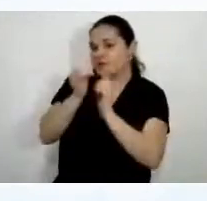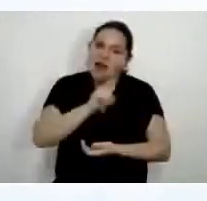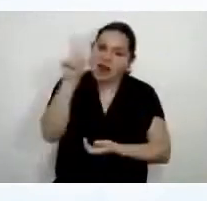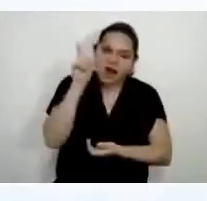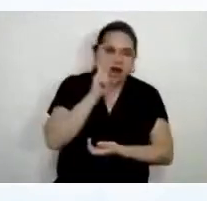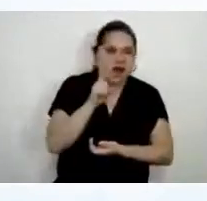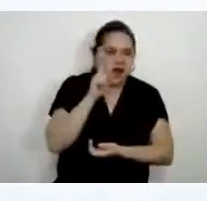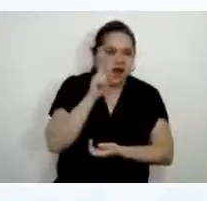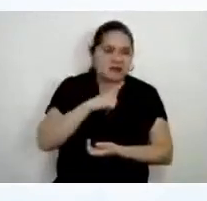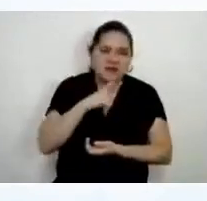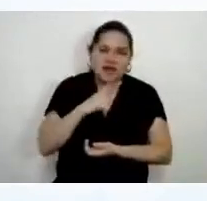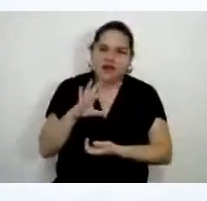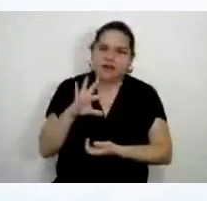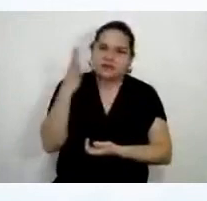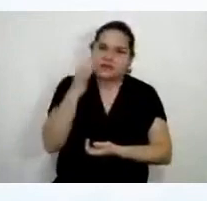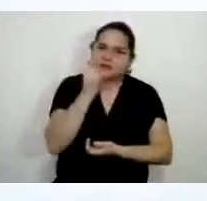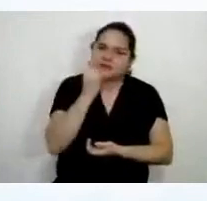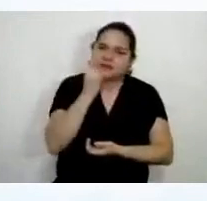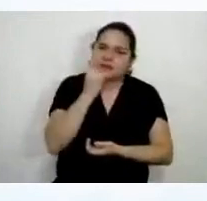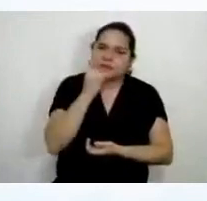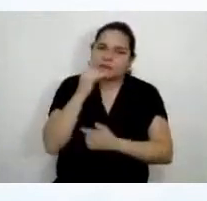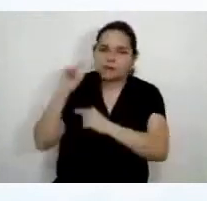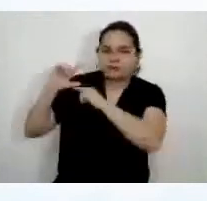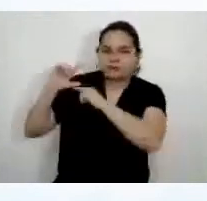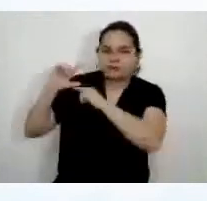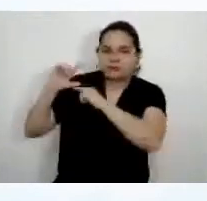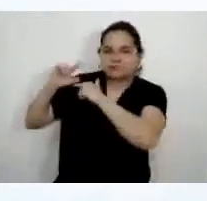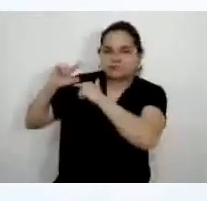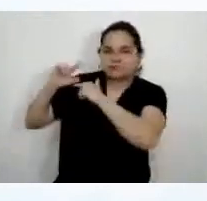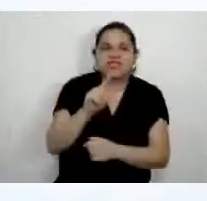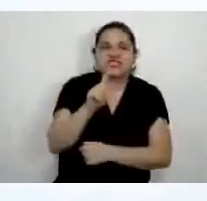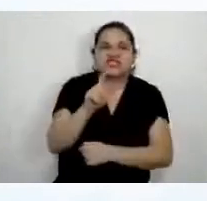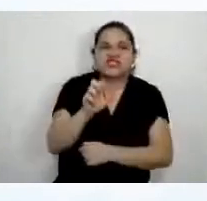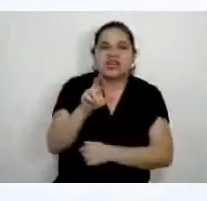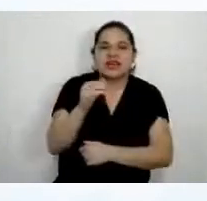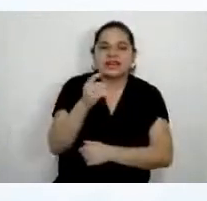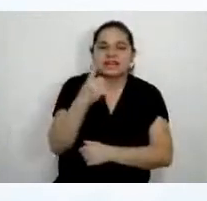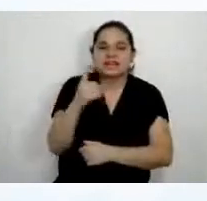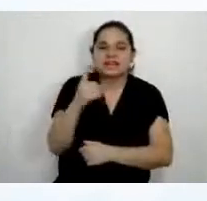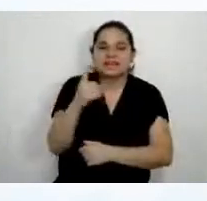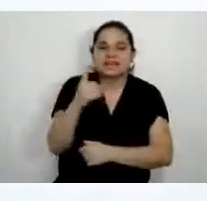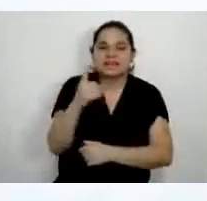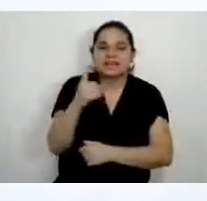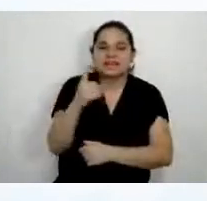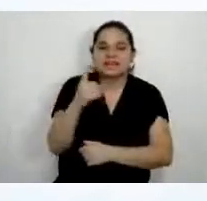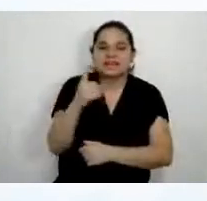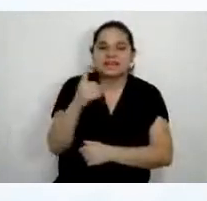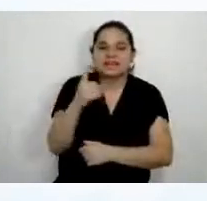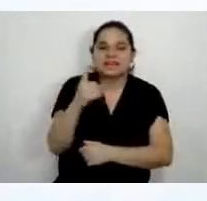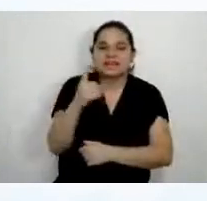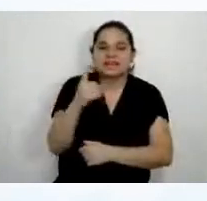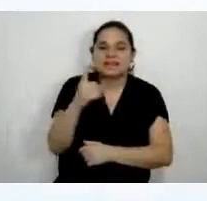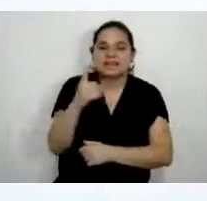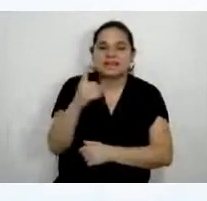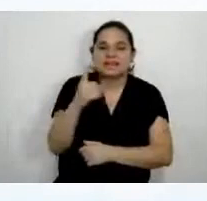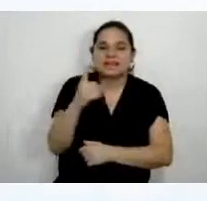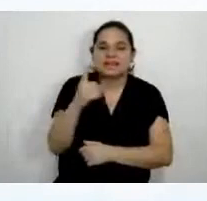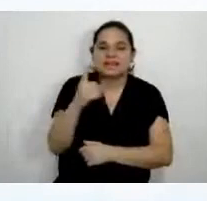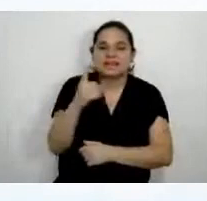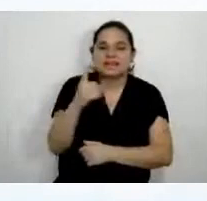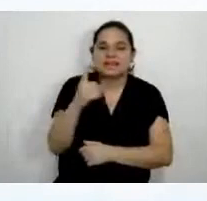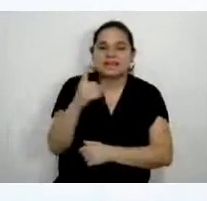forma assim, que foram mimados, que foram criados sem trauma, agora eles estão no comando, né? São pessoas